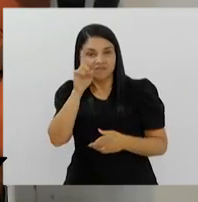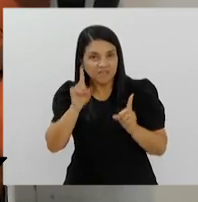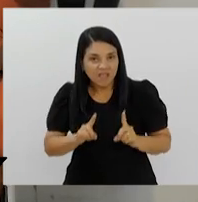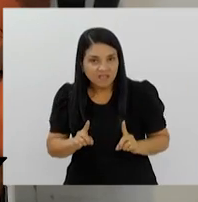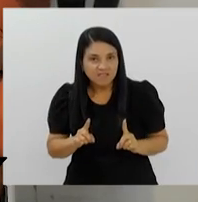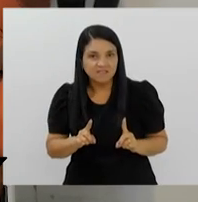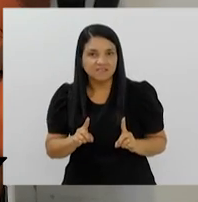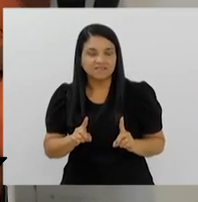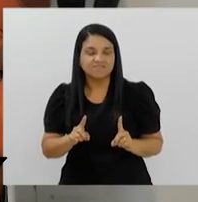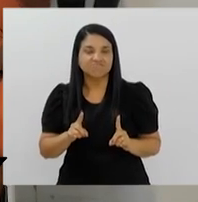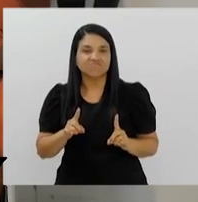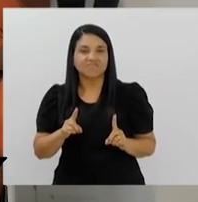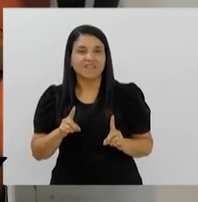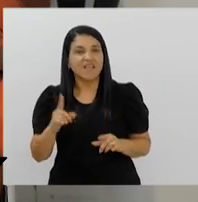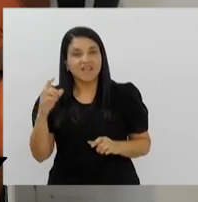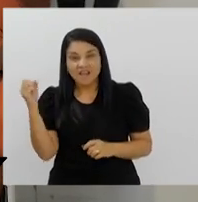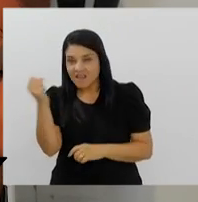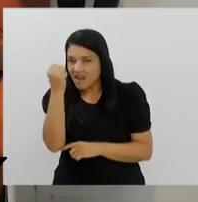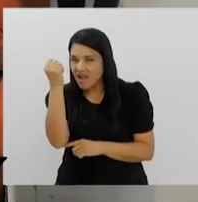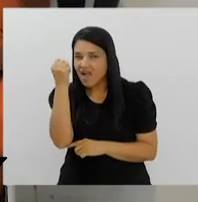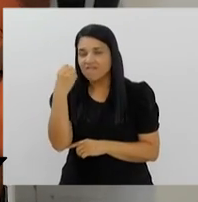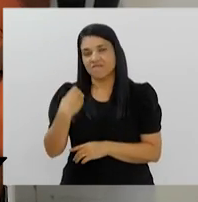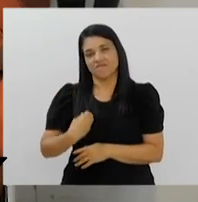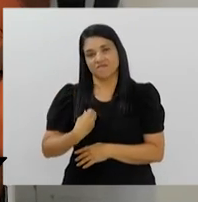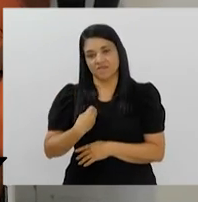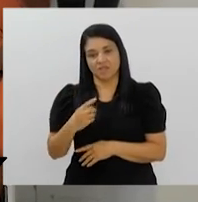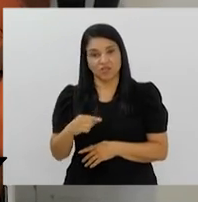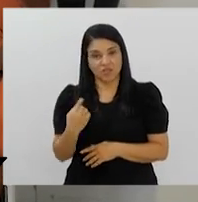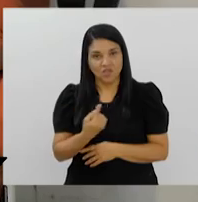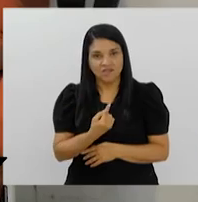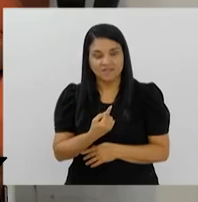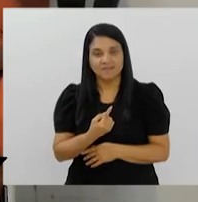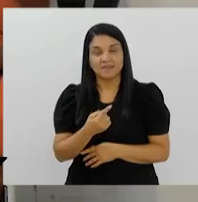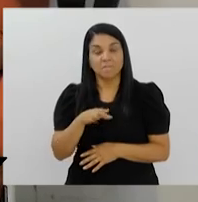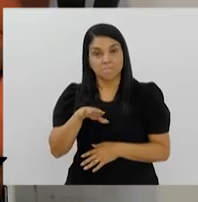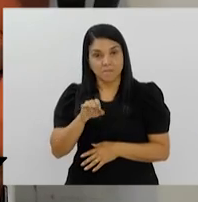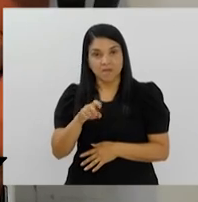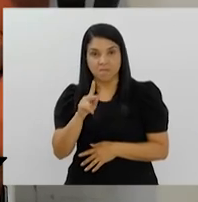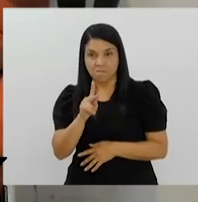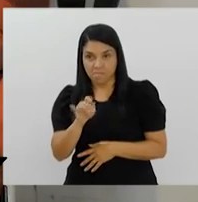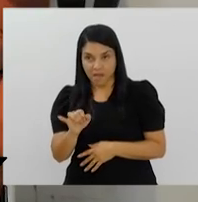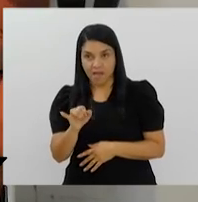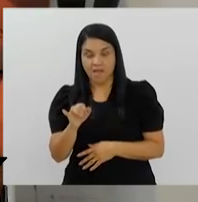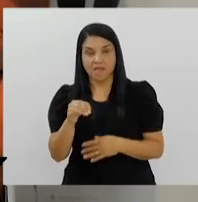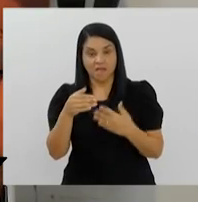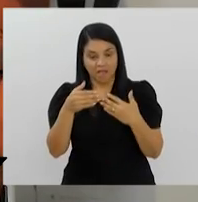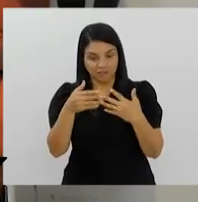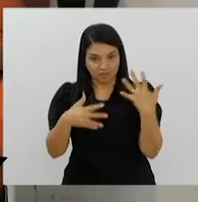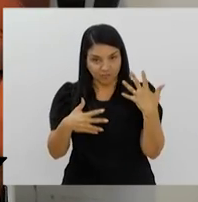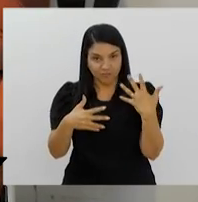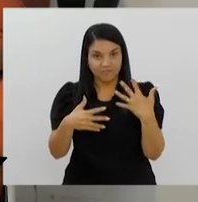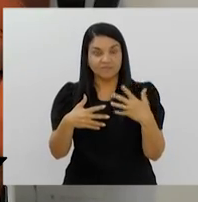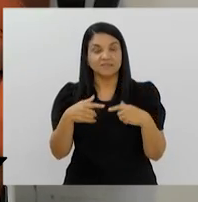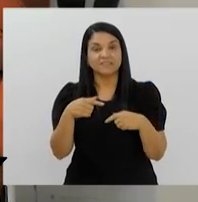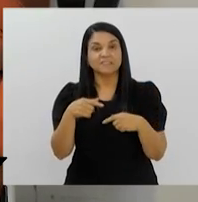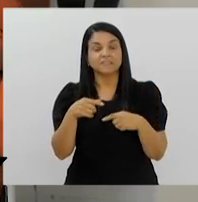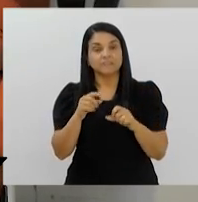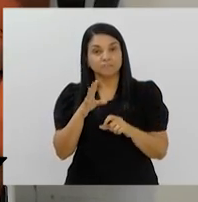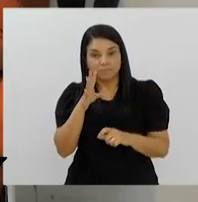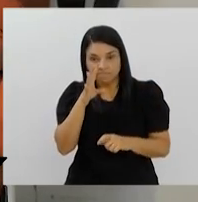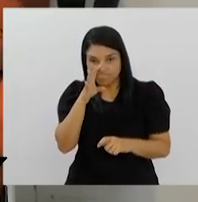assim é muito grave que a gente tá vivendo a gente tá aqui porque mães e pais atípicos são extremamente